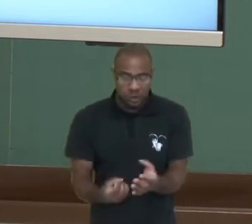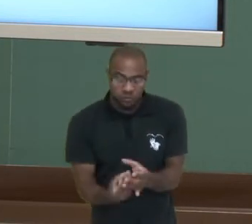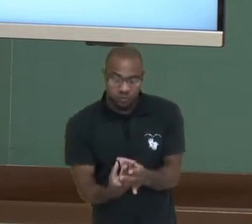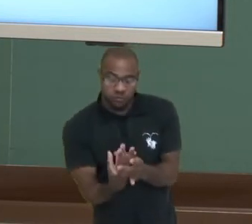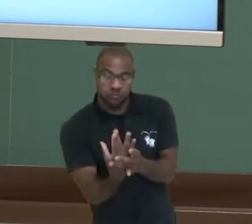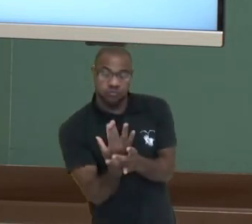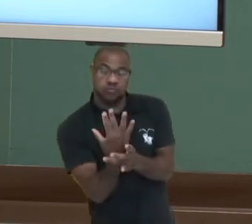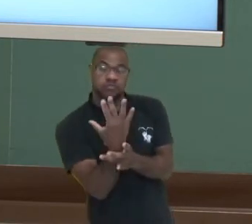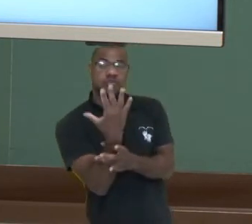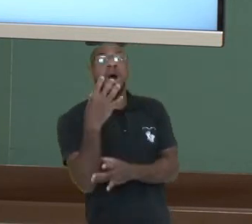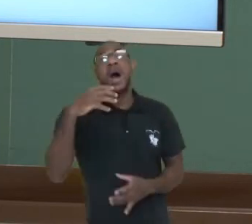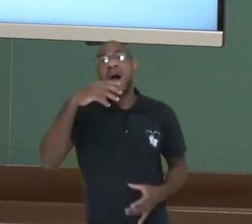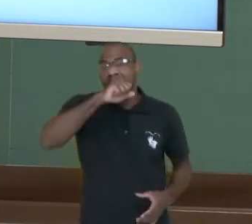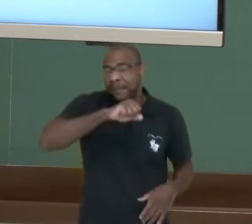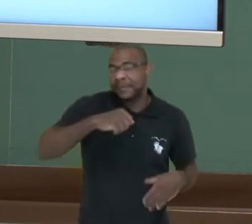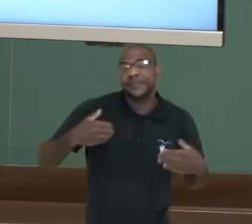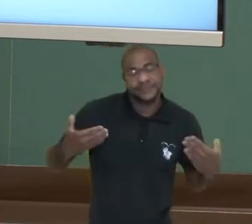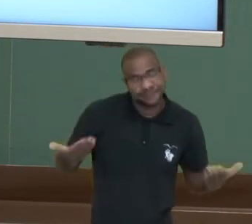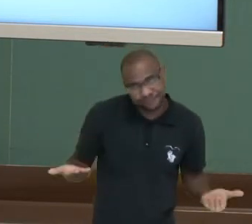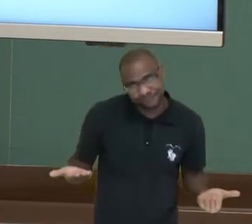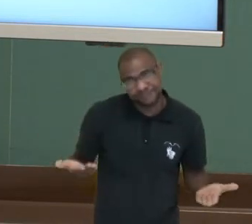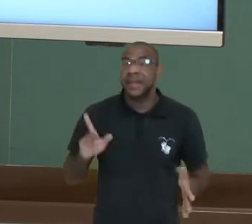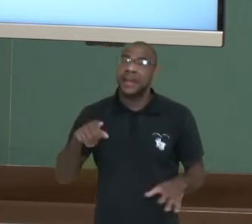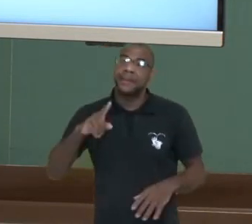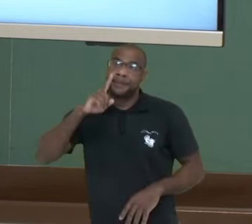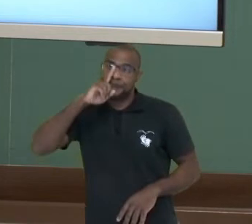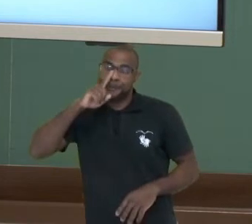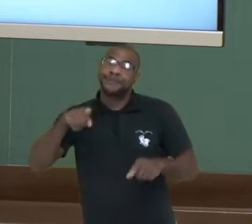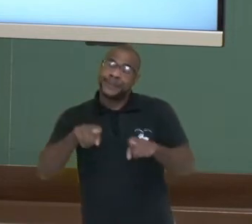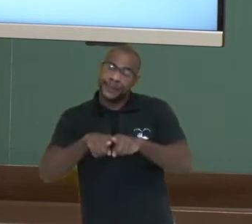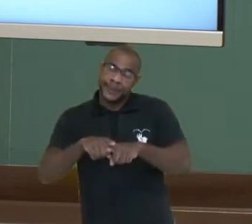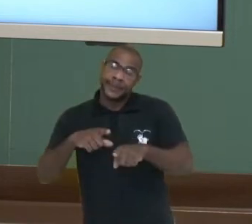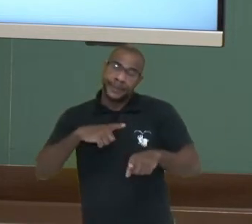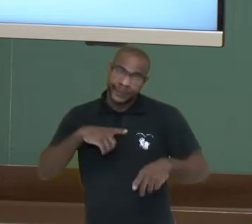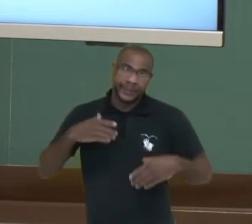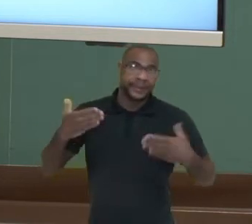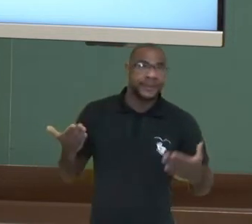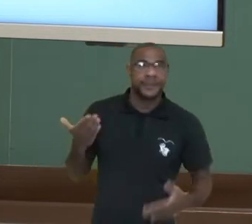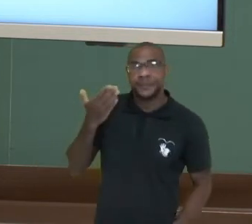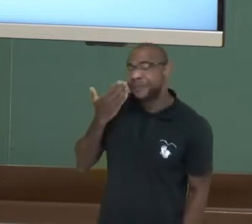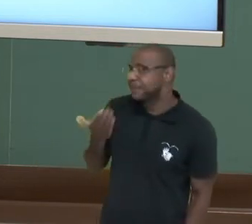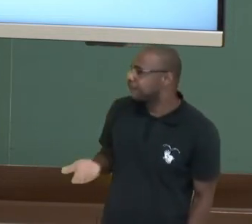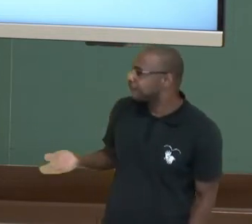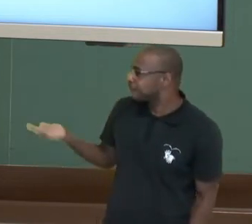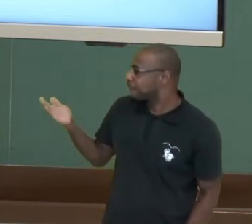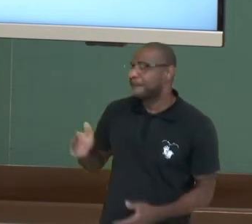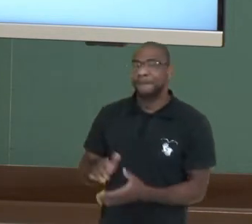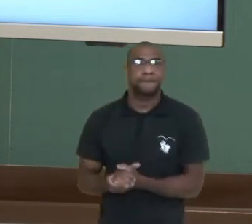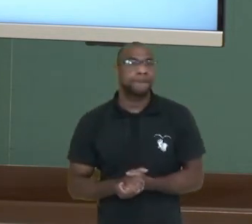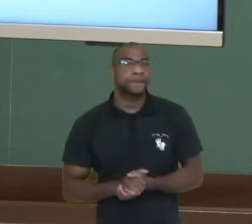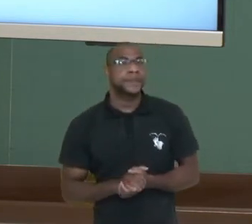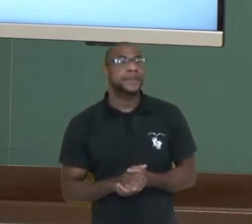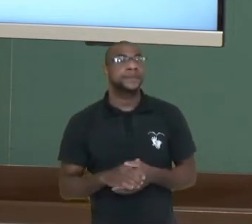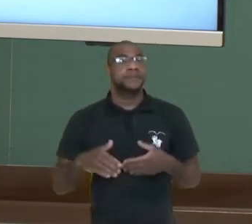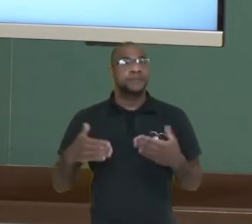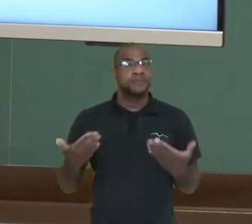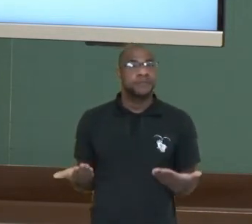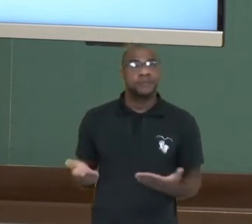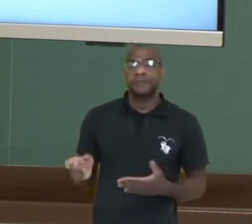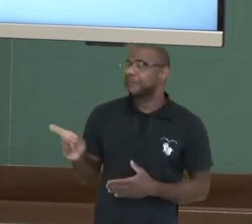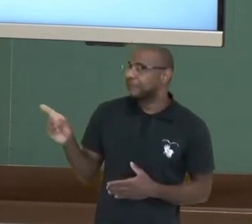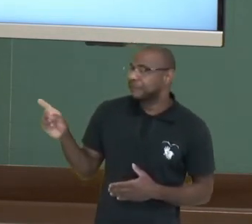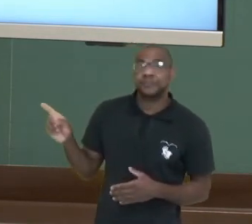possam garantir a produção agrícola e, consequentemente, aumento da renda familiar, tá